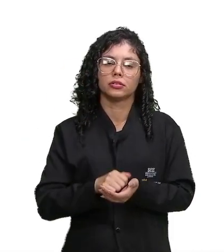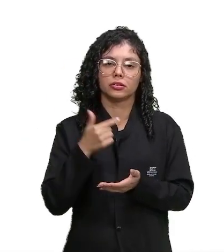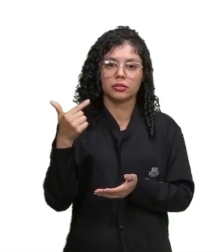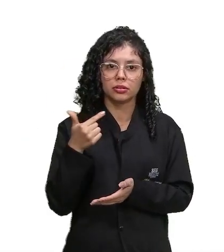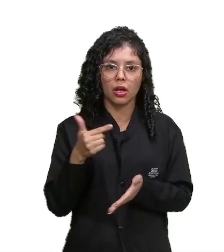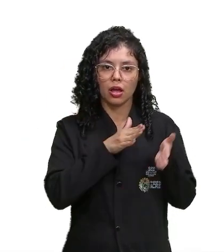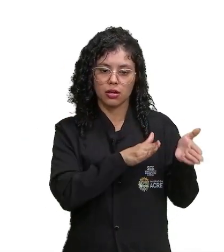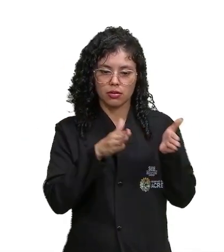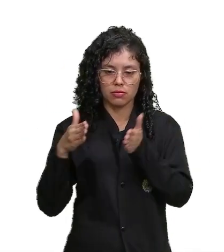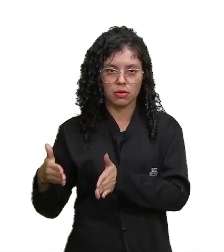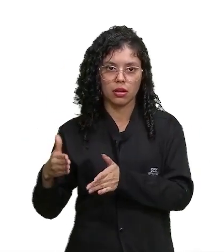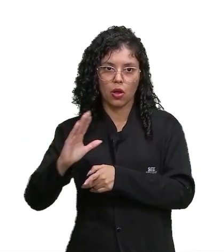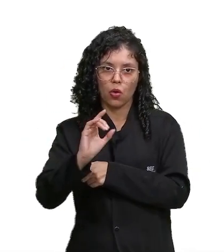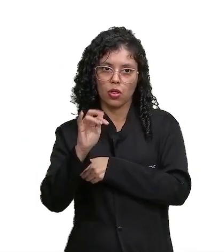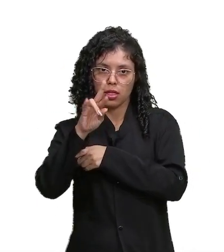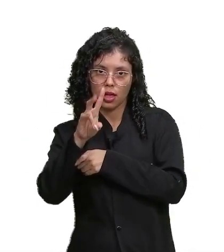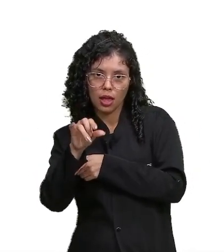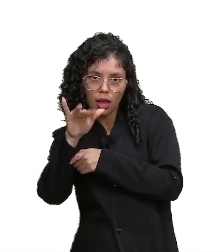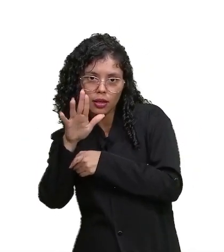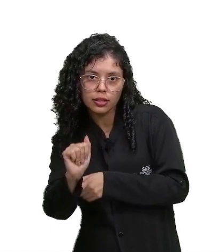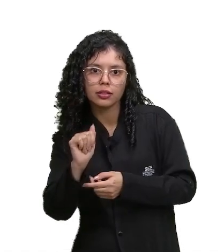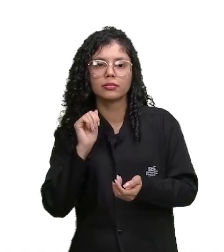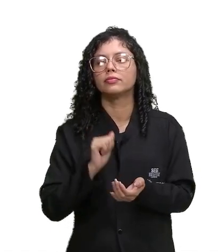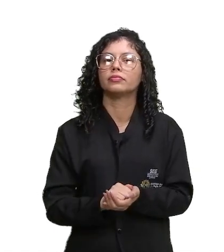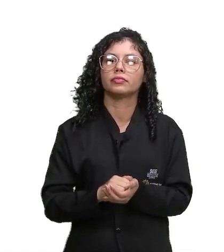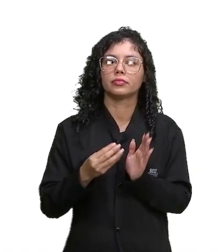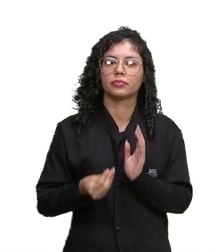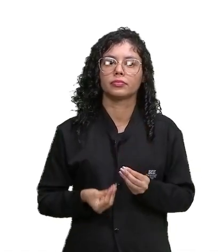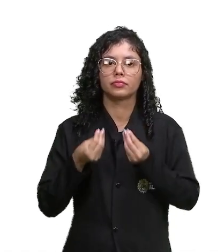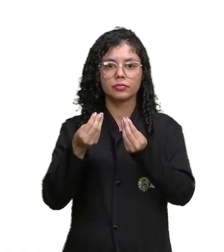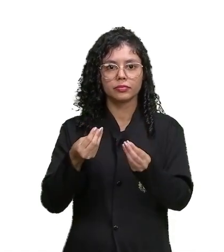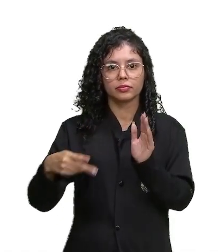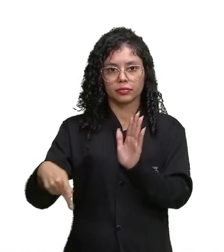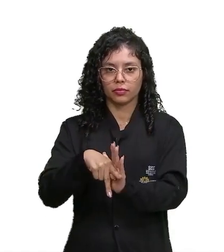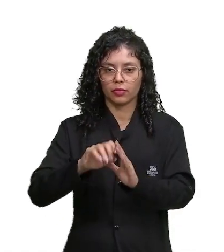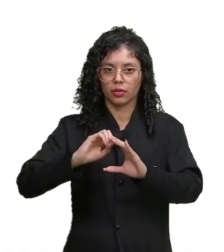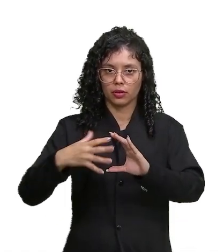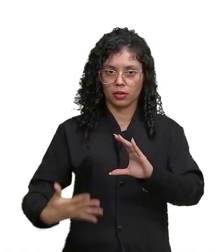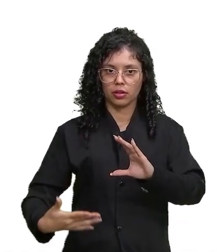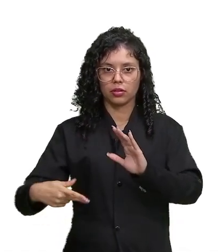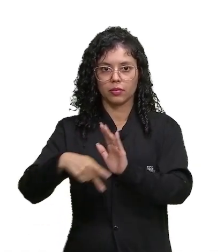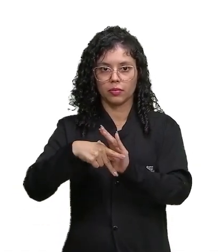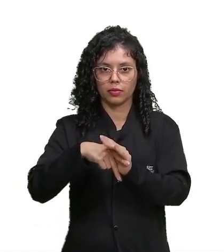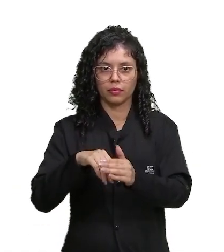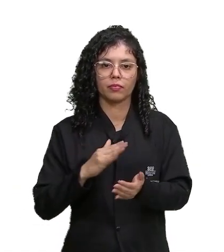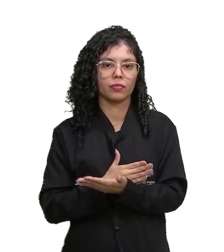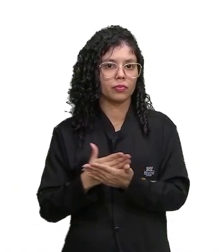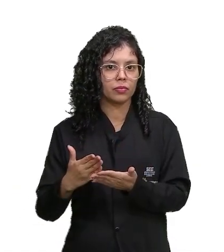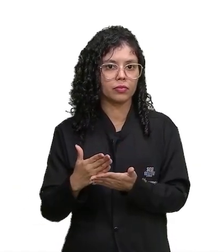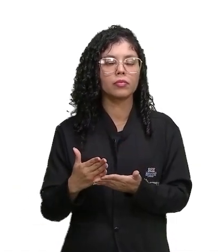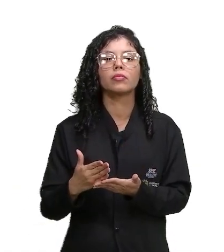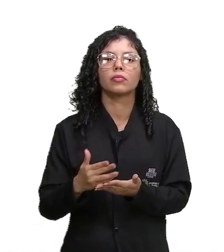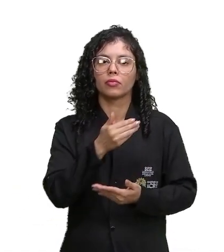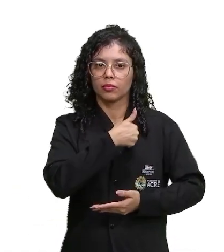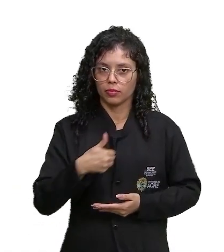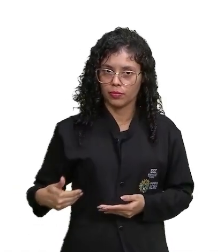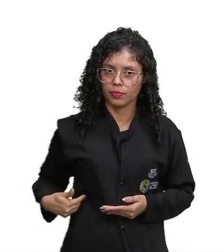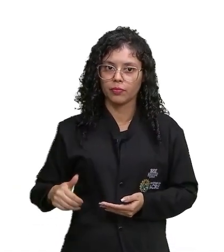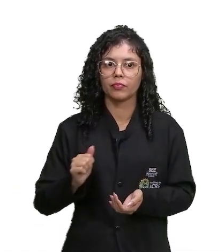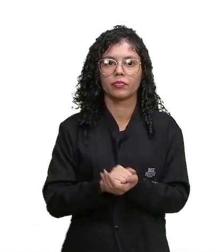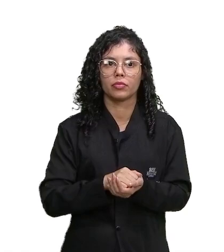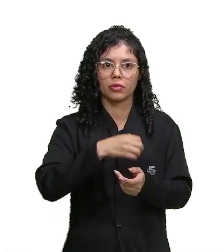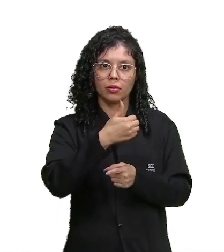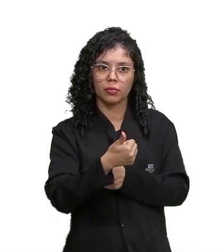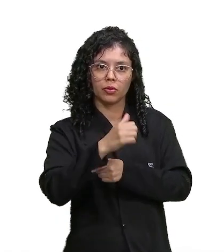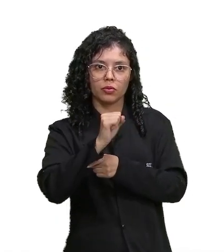que é a República Oligárquica, que talvez é a que traga mais característica para esse início da República. Como eu falei, ela vai de